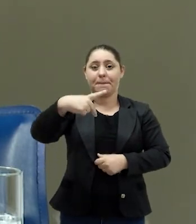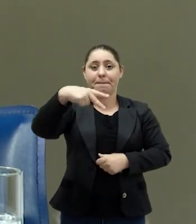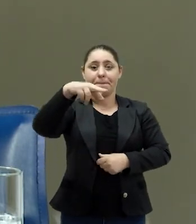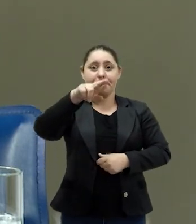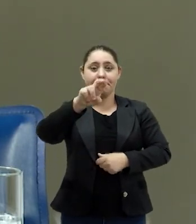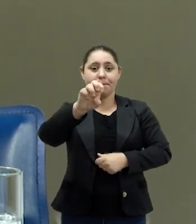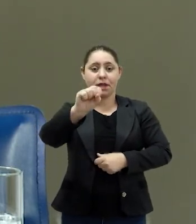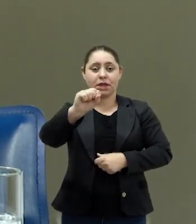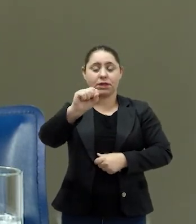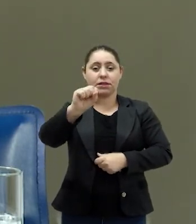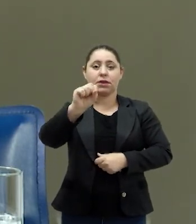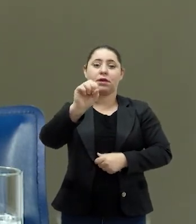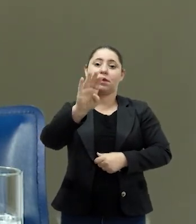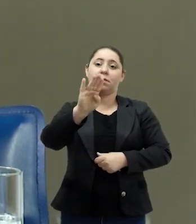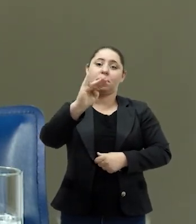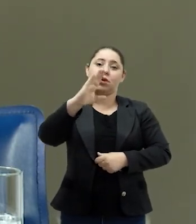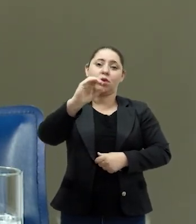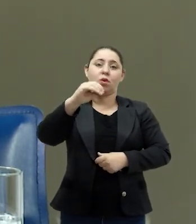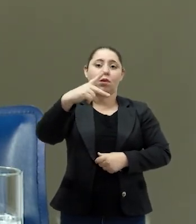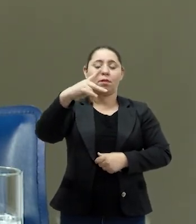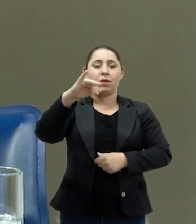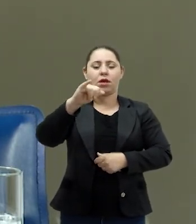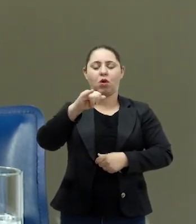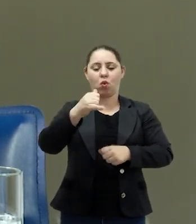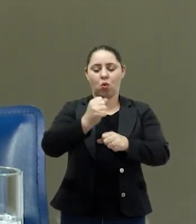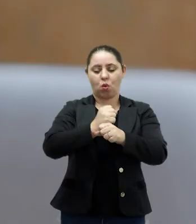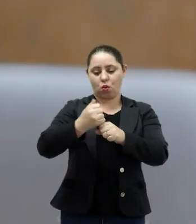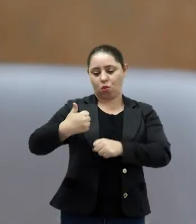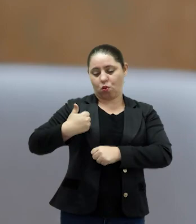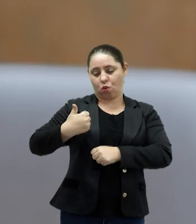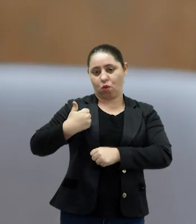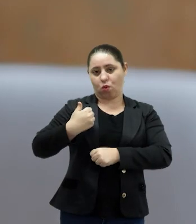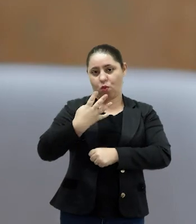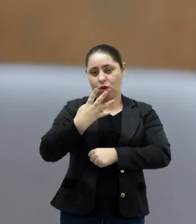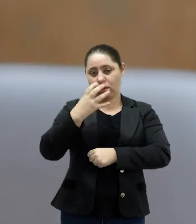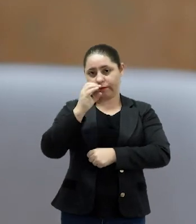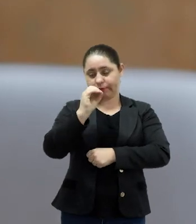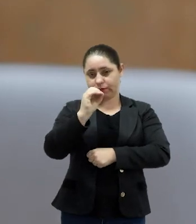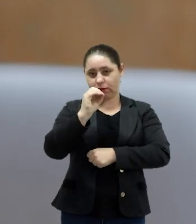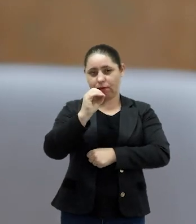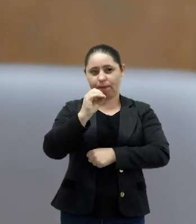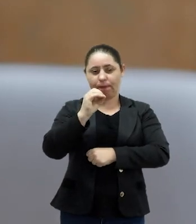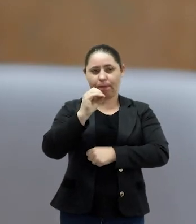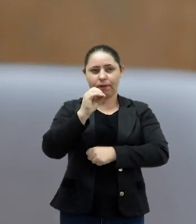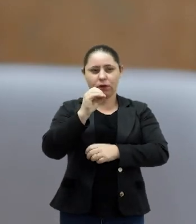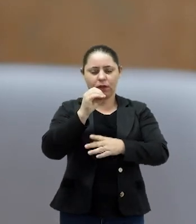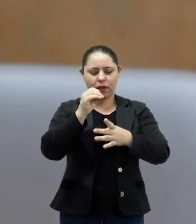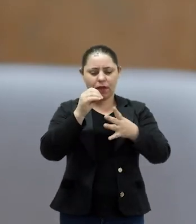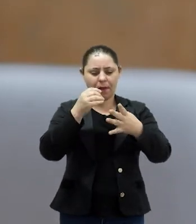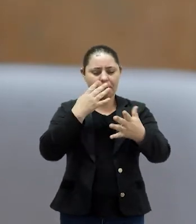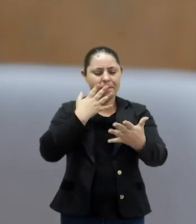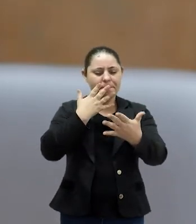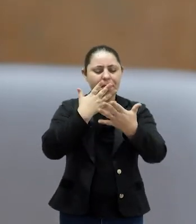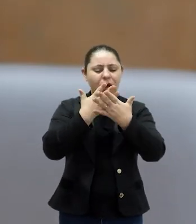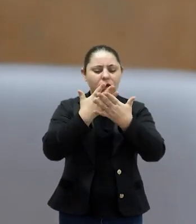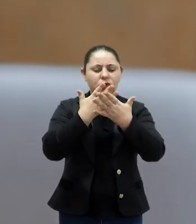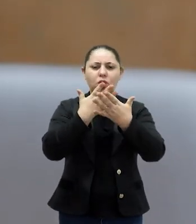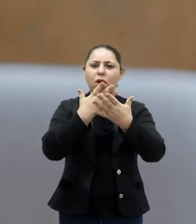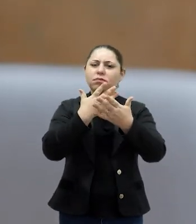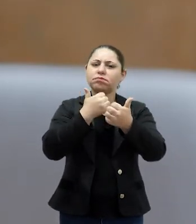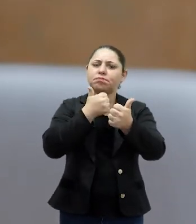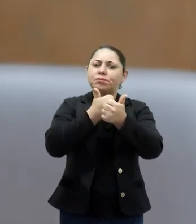presbiopia, após os 40 anos, a gente perde a capacidade de focalizar de perto os